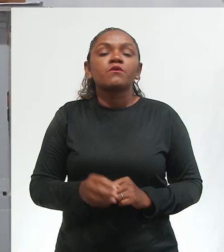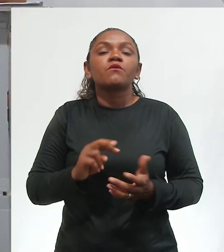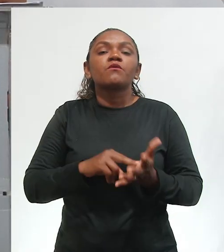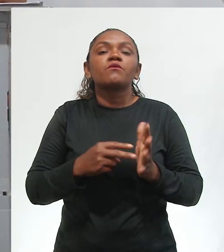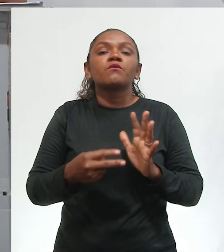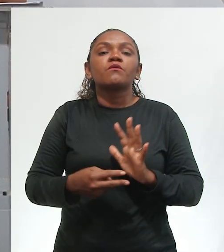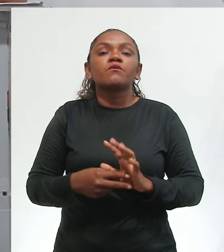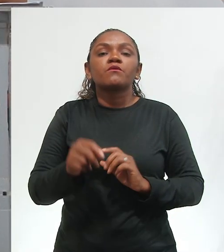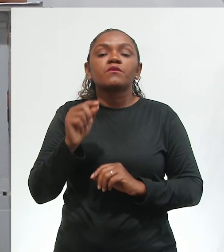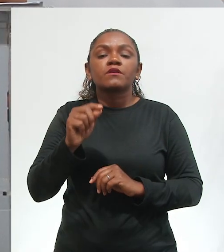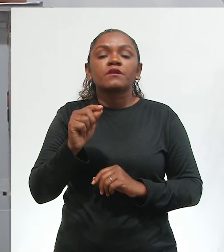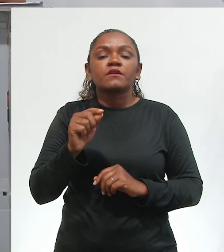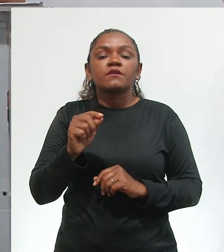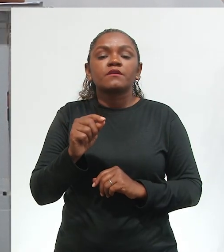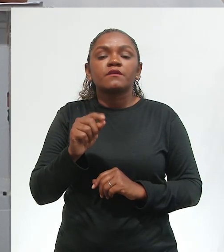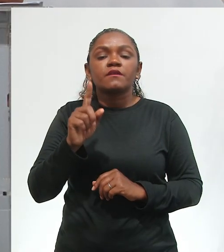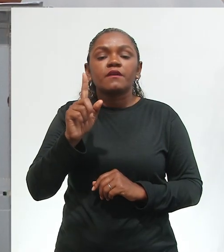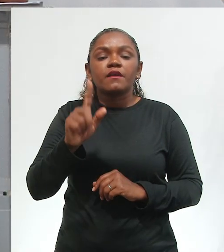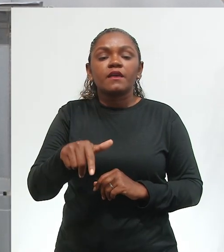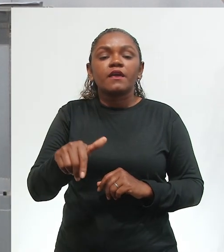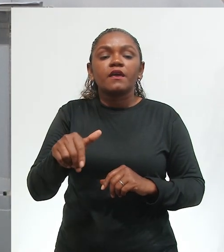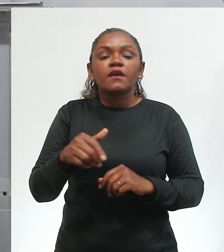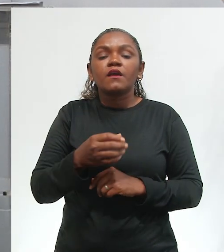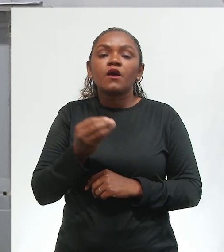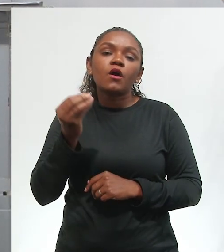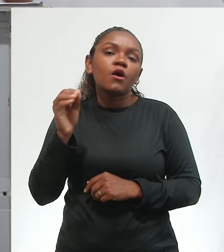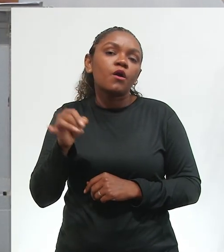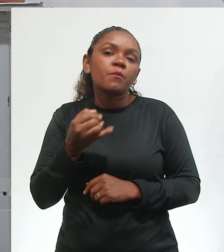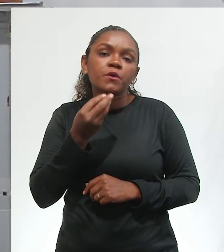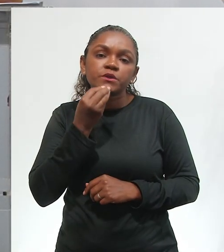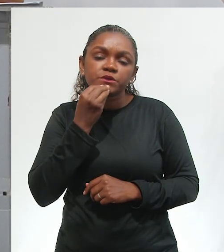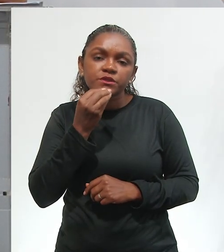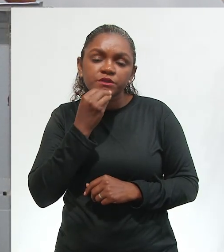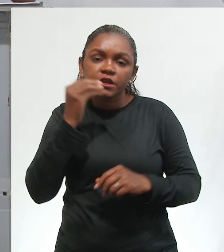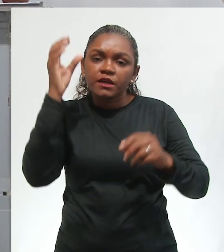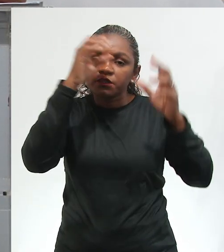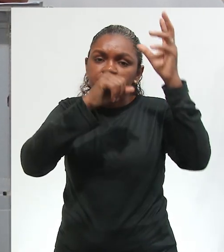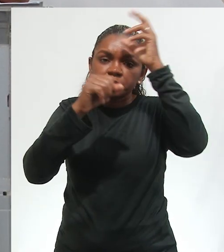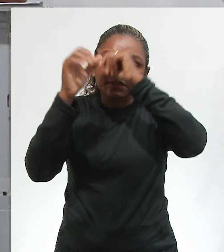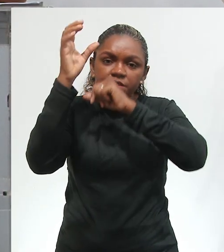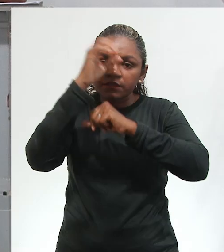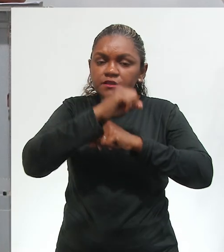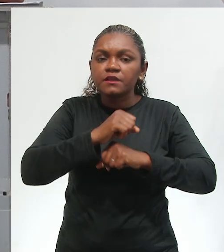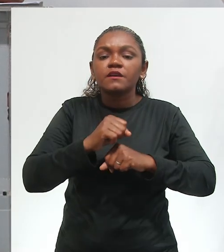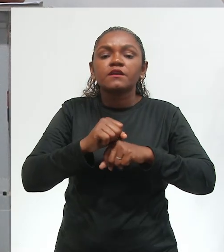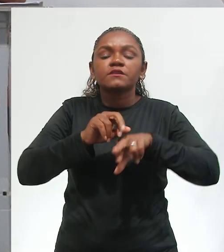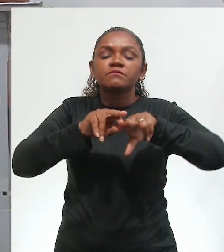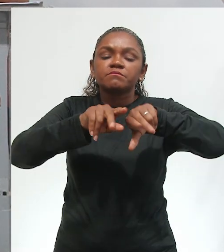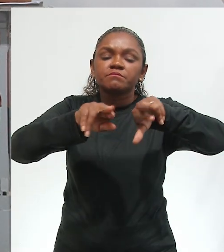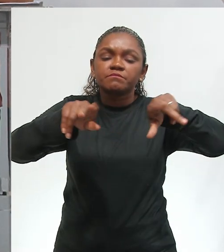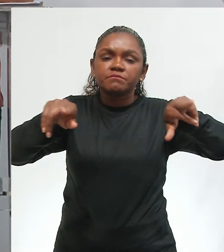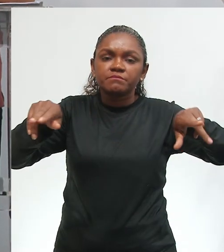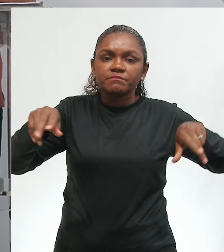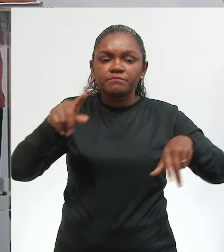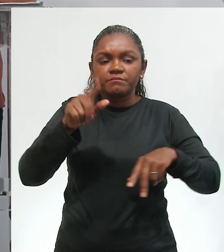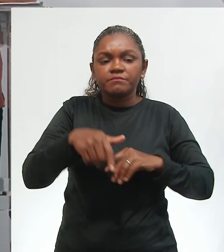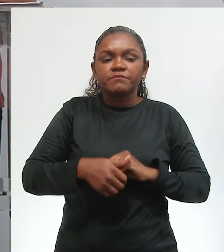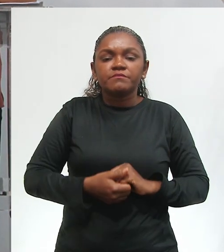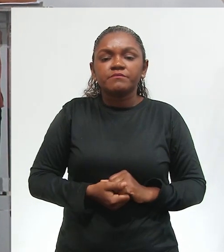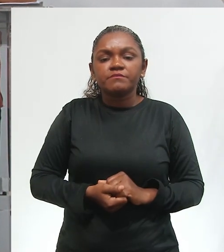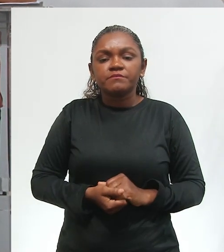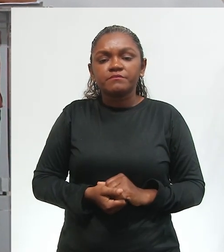nós temos que oferecer para os nossos alunos são oportunidades de aprendizagens múltiplas e